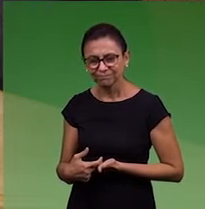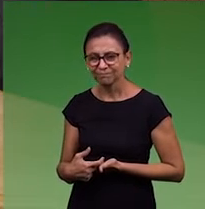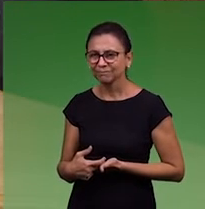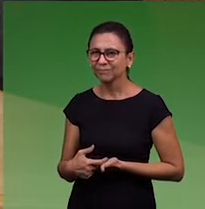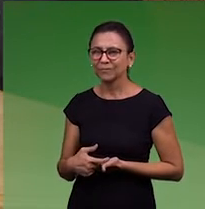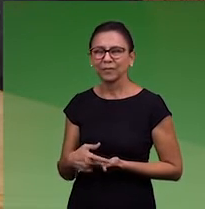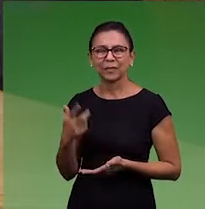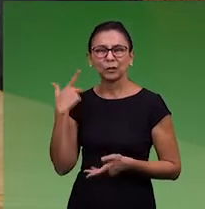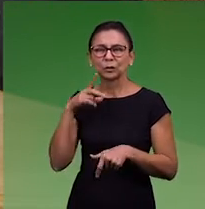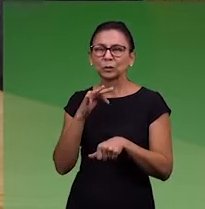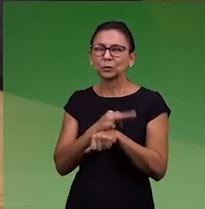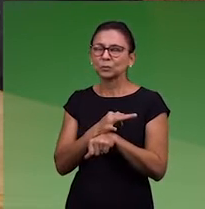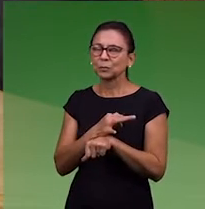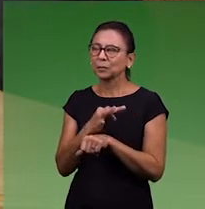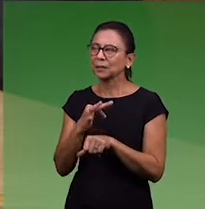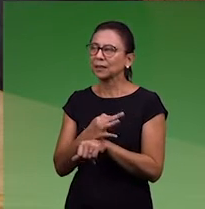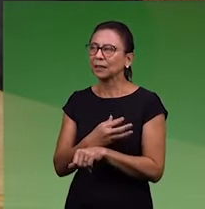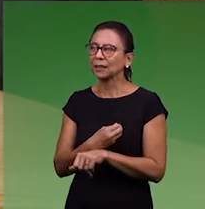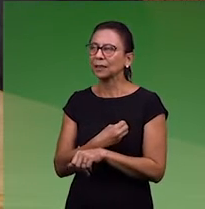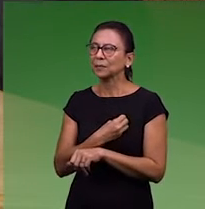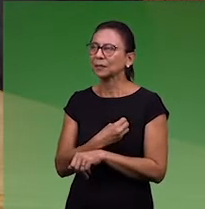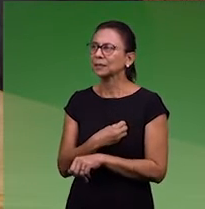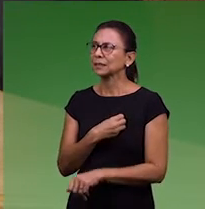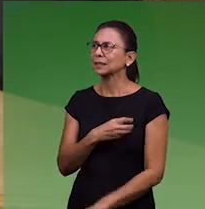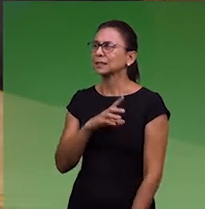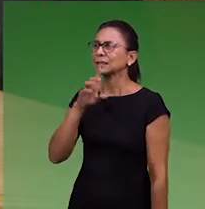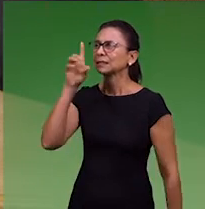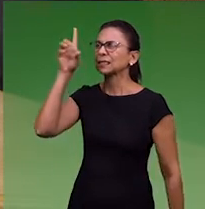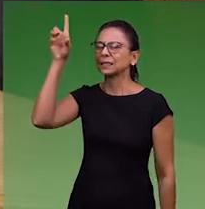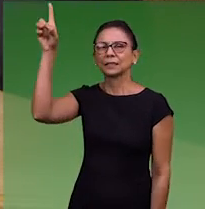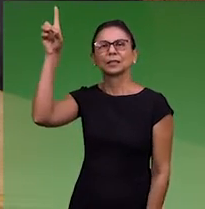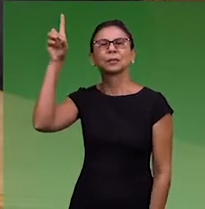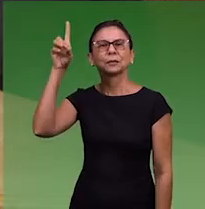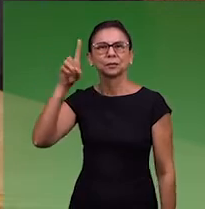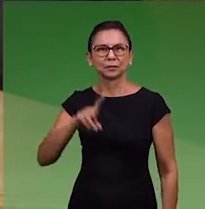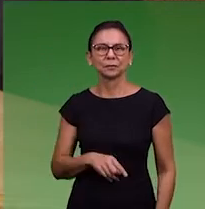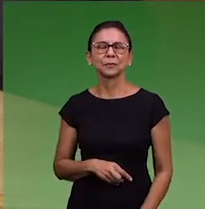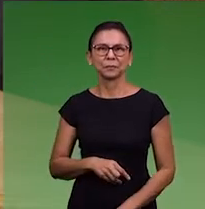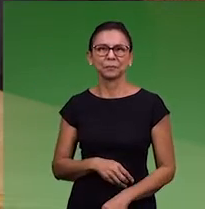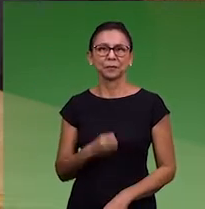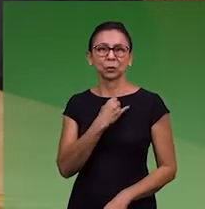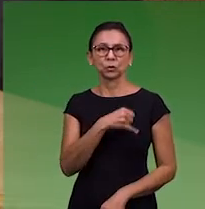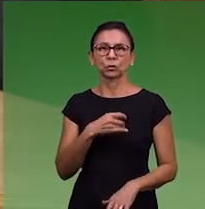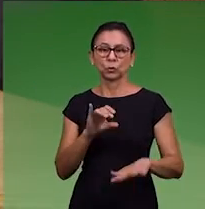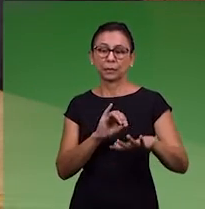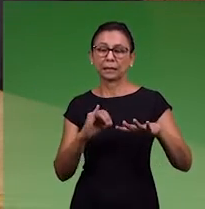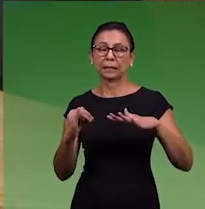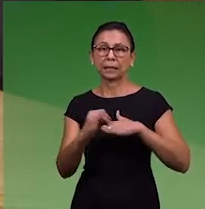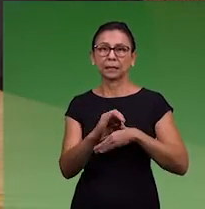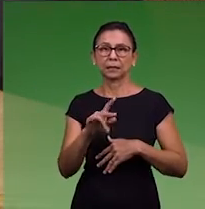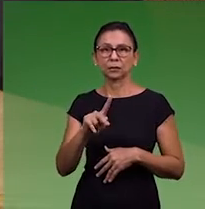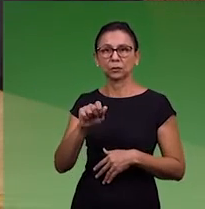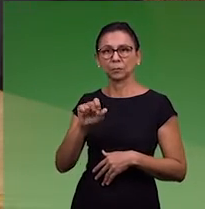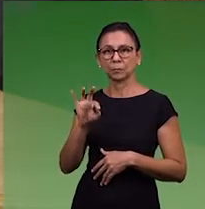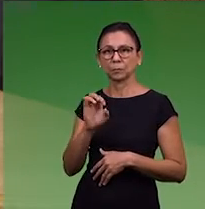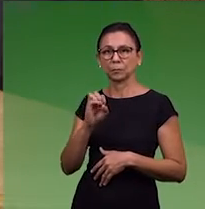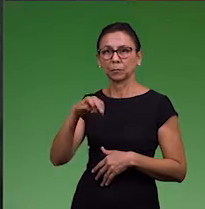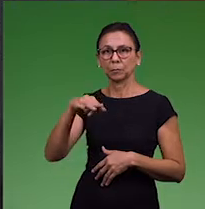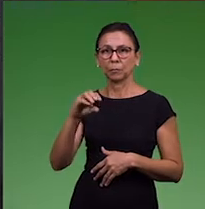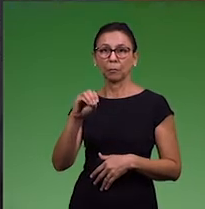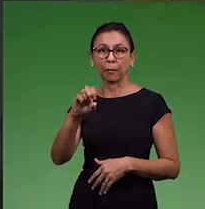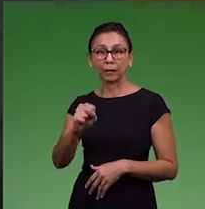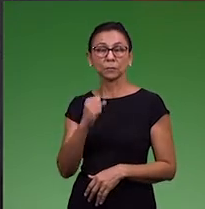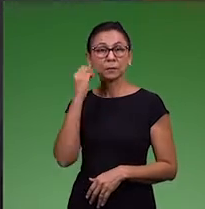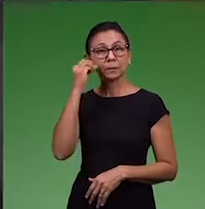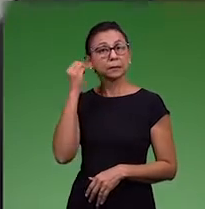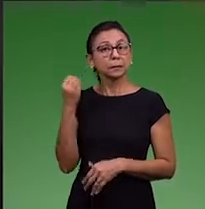último dos apóstolos, né? Que sobrevive a todos os apóstolos, quando ele está lá na ilha de Patmos, ele tem aquela experiência maravilhosa